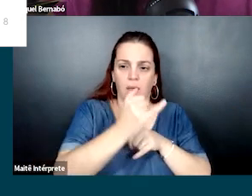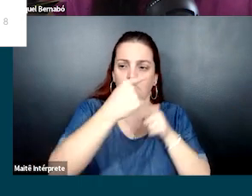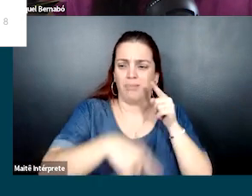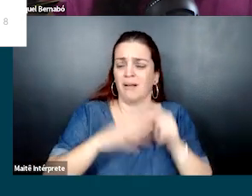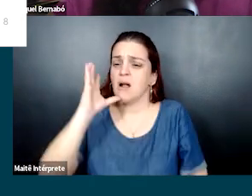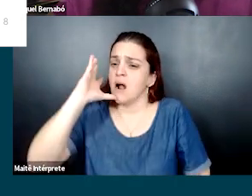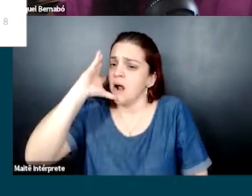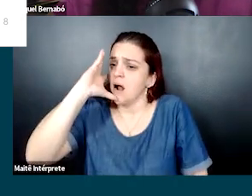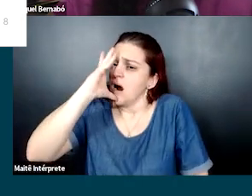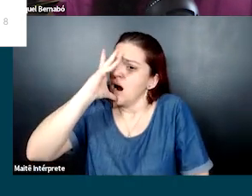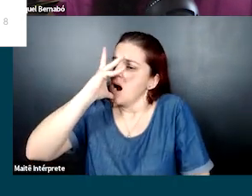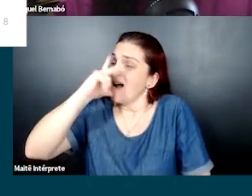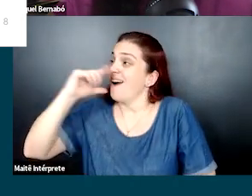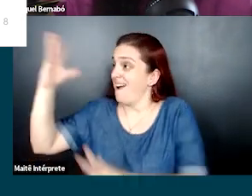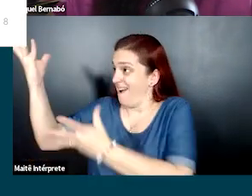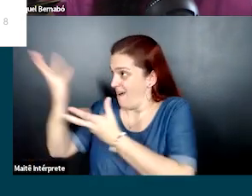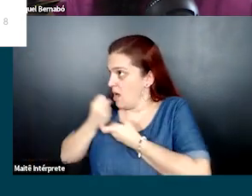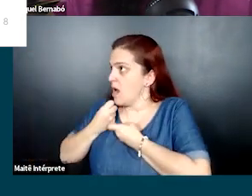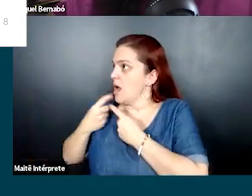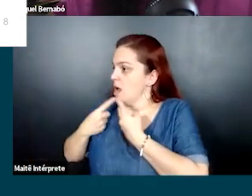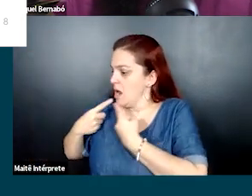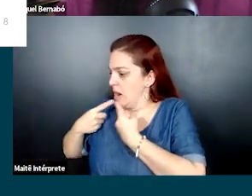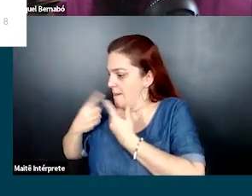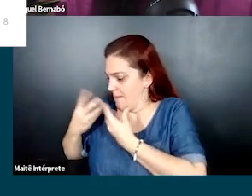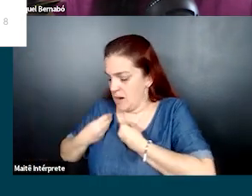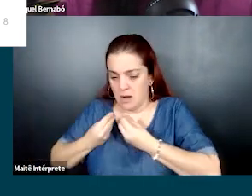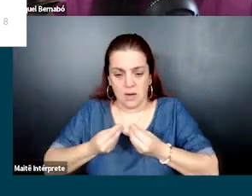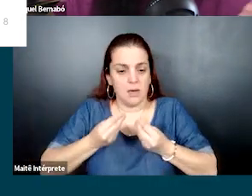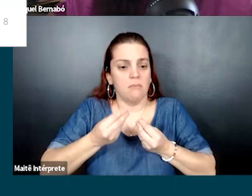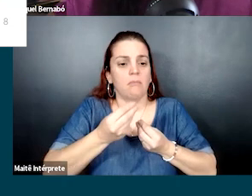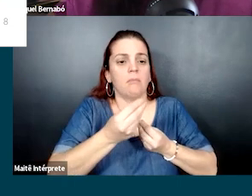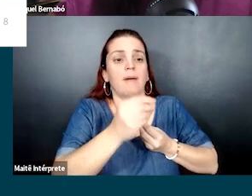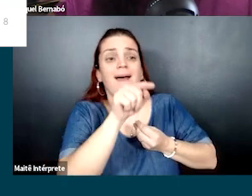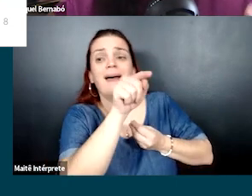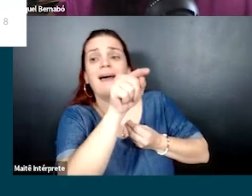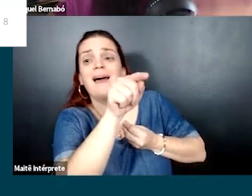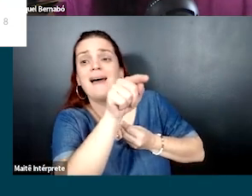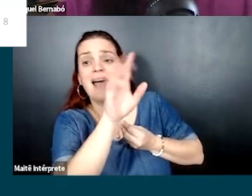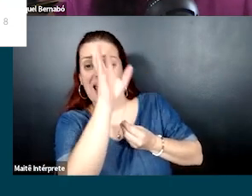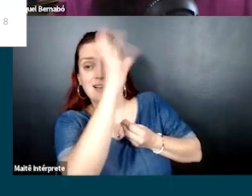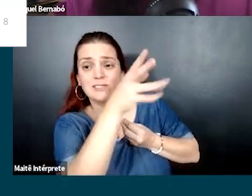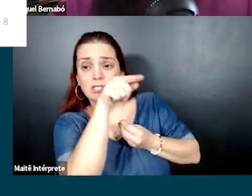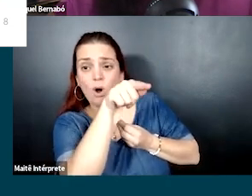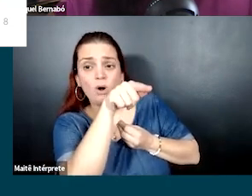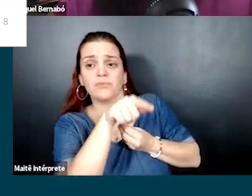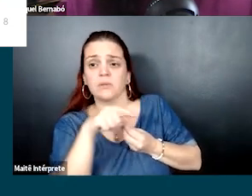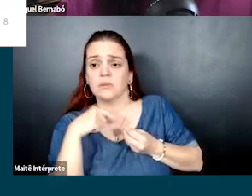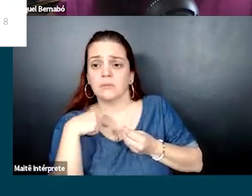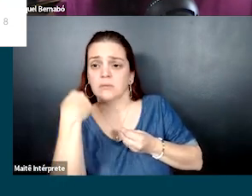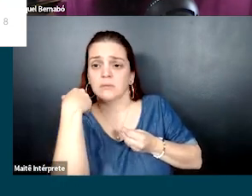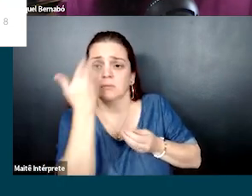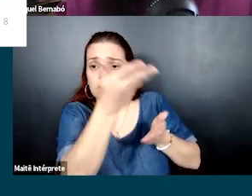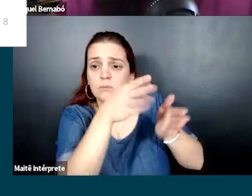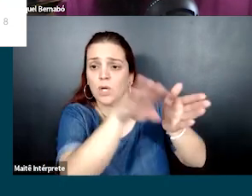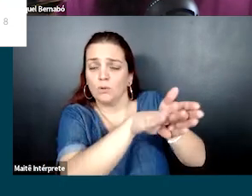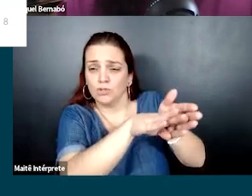pelo 0800, mas demoravam, às vezes, meses ou até anos, ou às vezes elas nem chegavam, essas informações, até